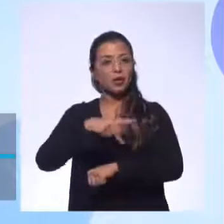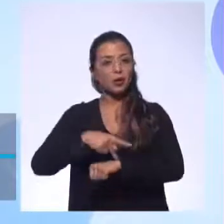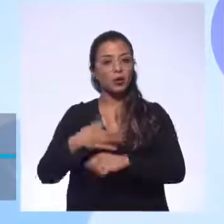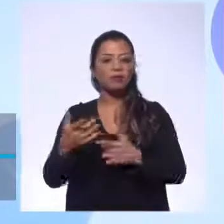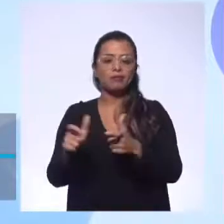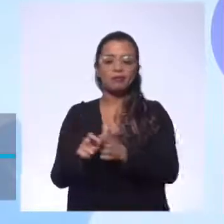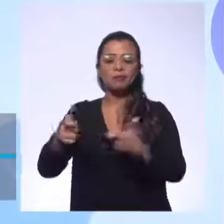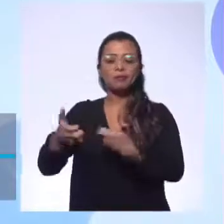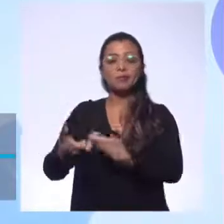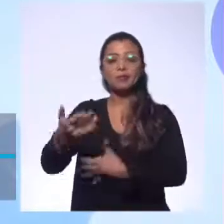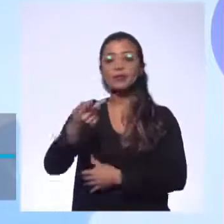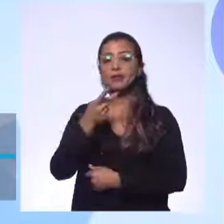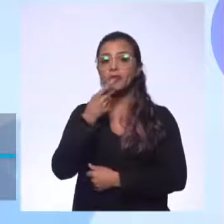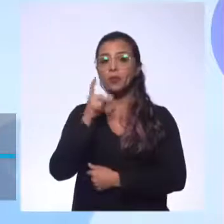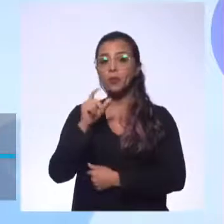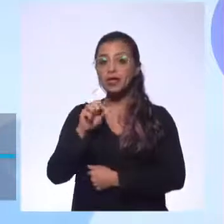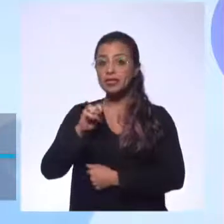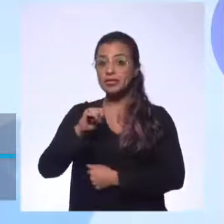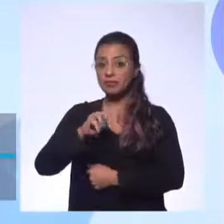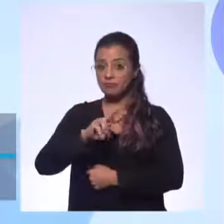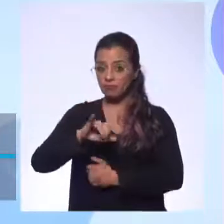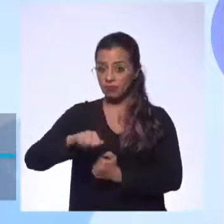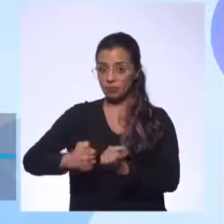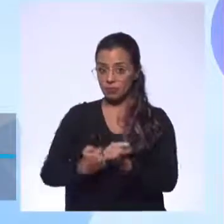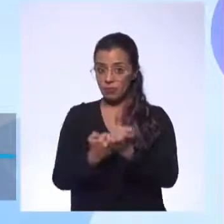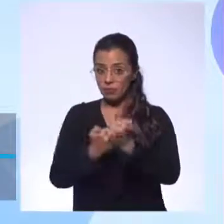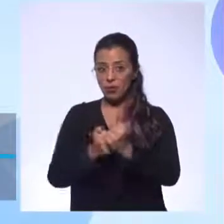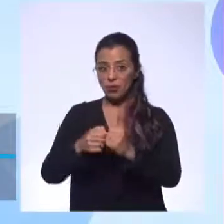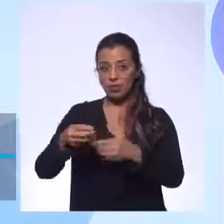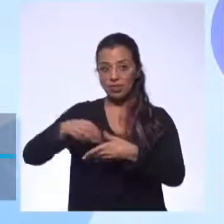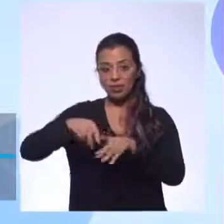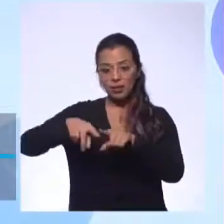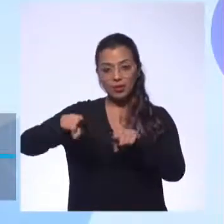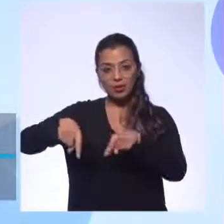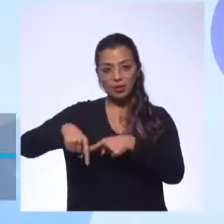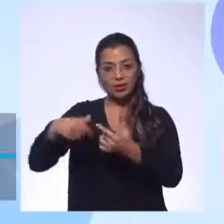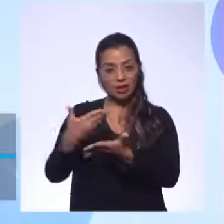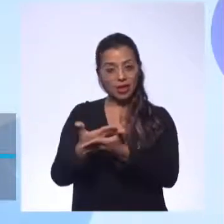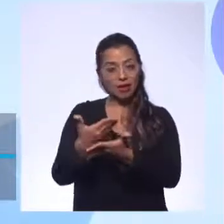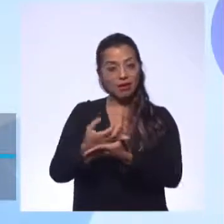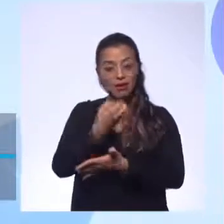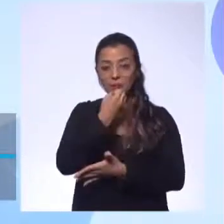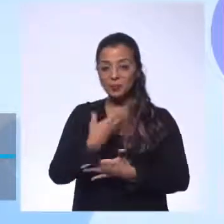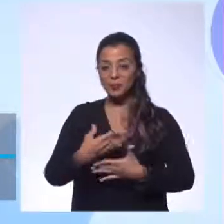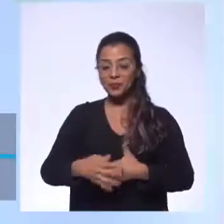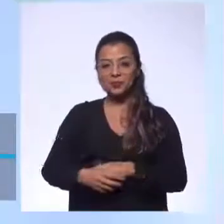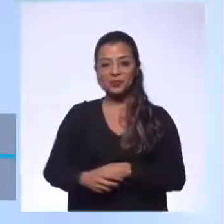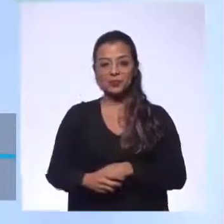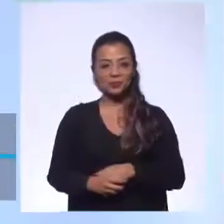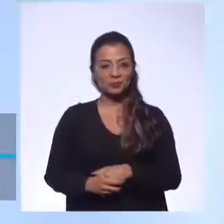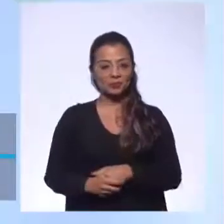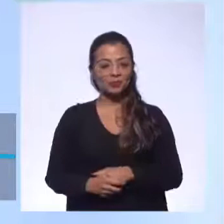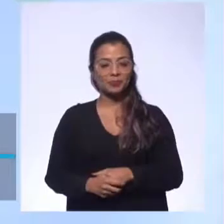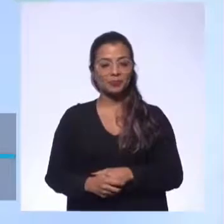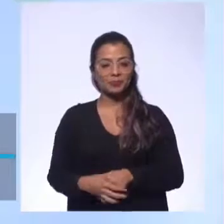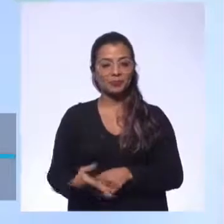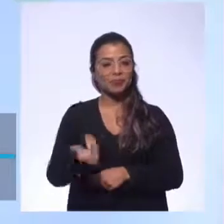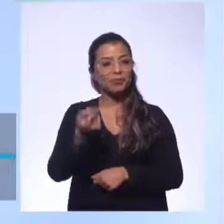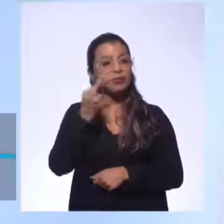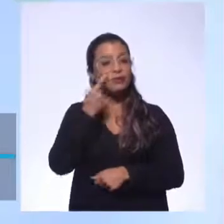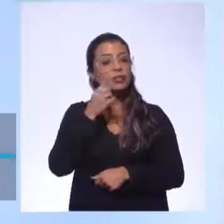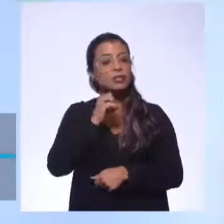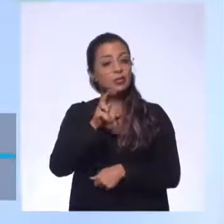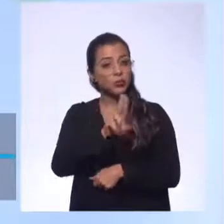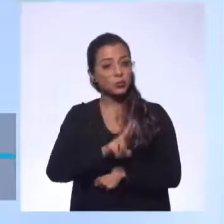que, se for para uso pedagógico, para aula, é super válido. Então, vamos ver, né, se usar,